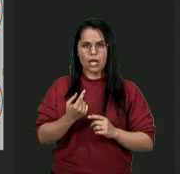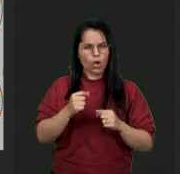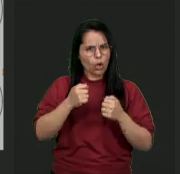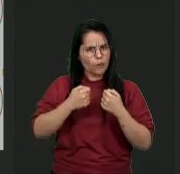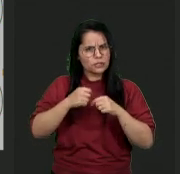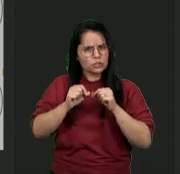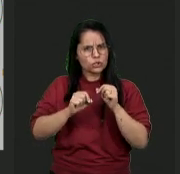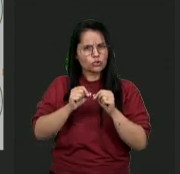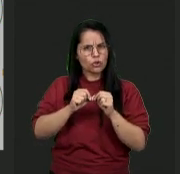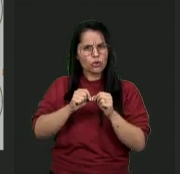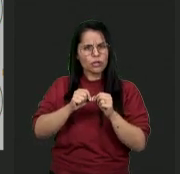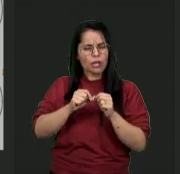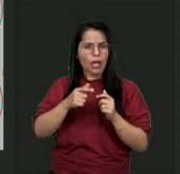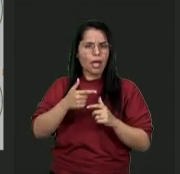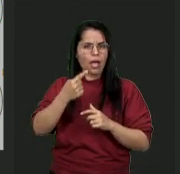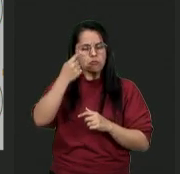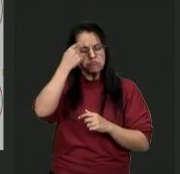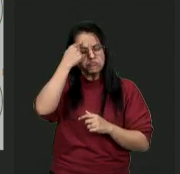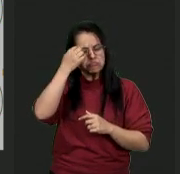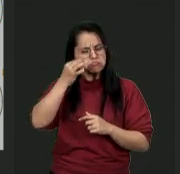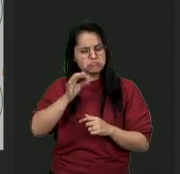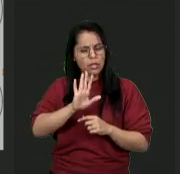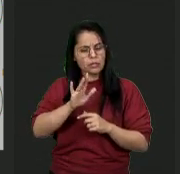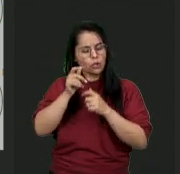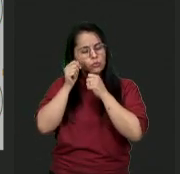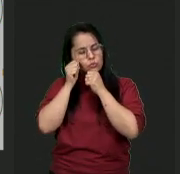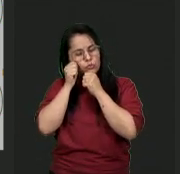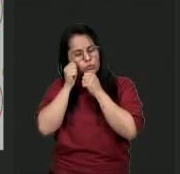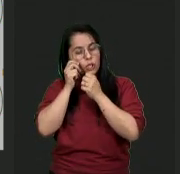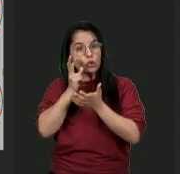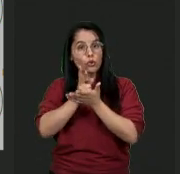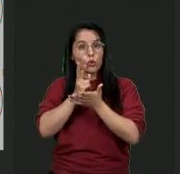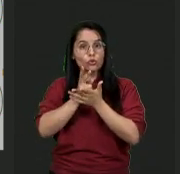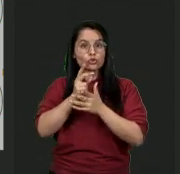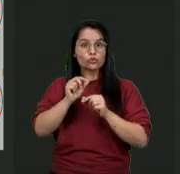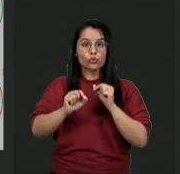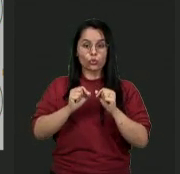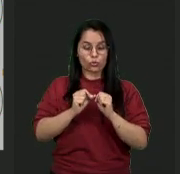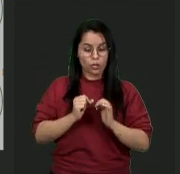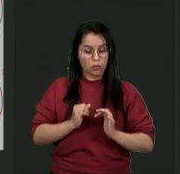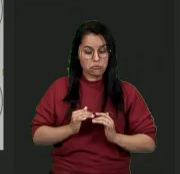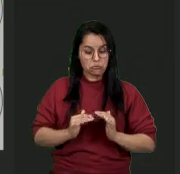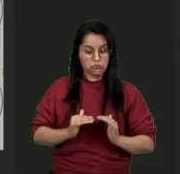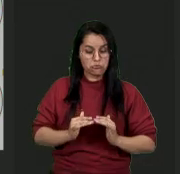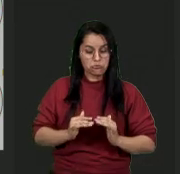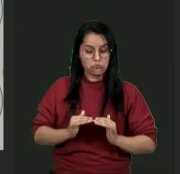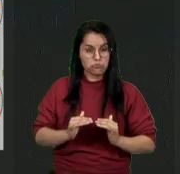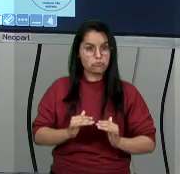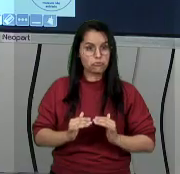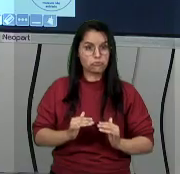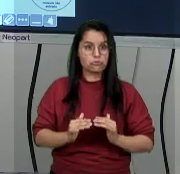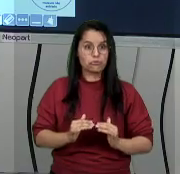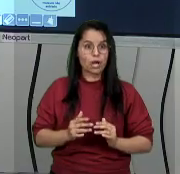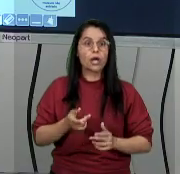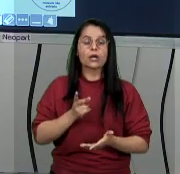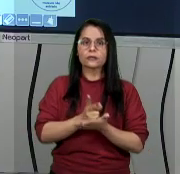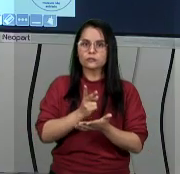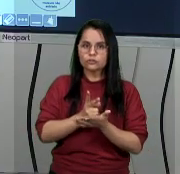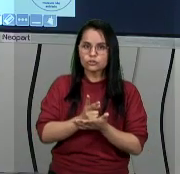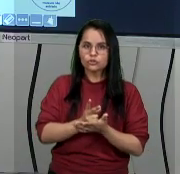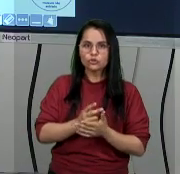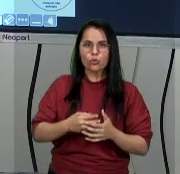Mesmo inconsciente, mesmo dormindo, os seus intestinos continuam funcionando, os seus órgãos